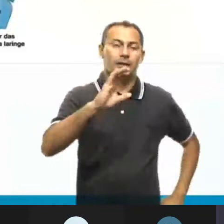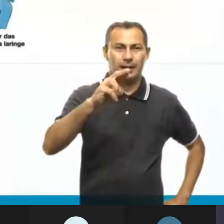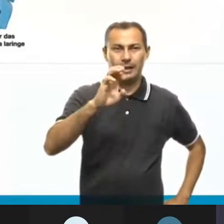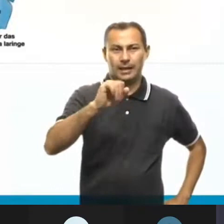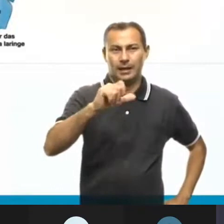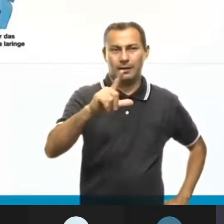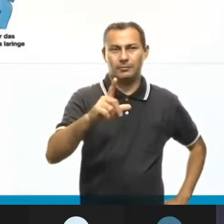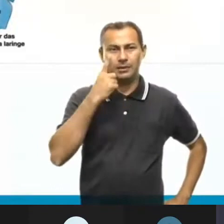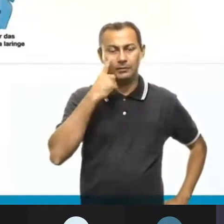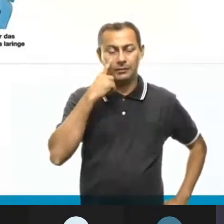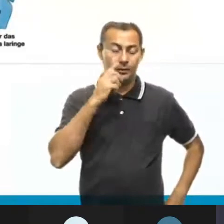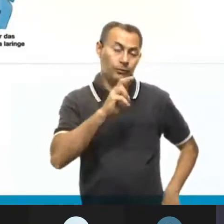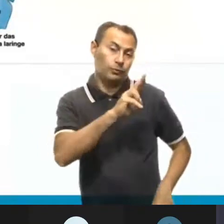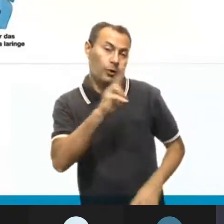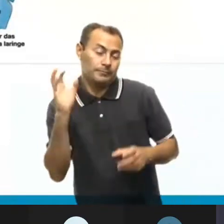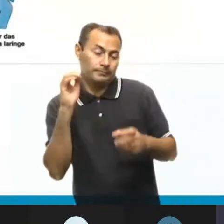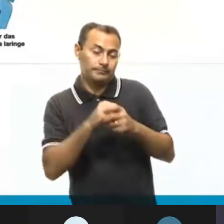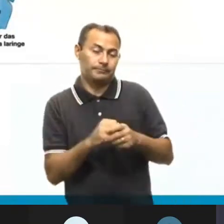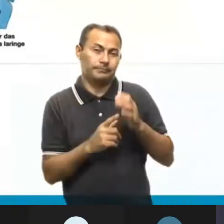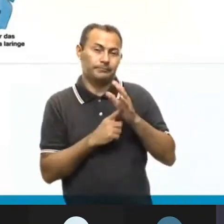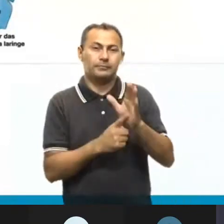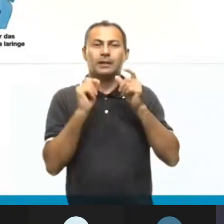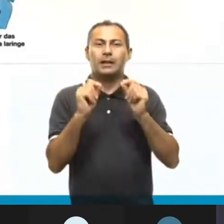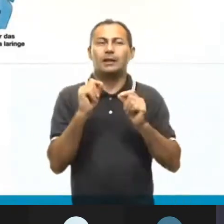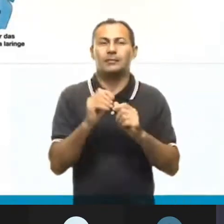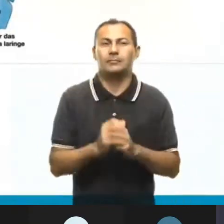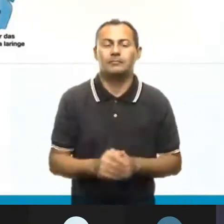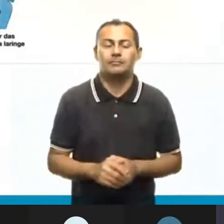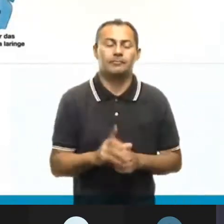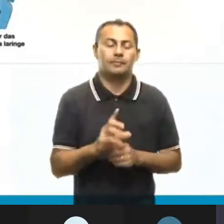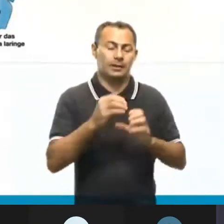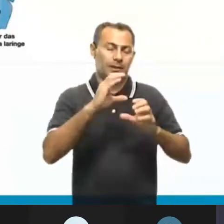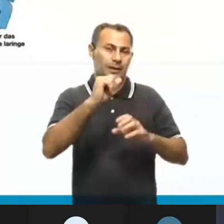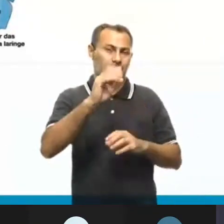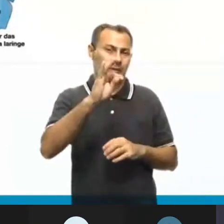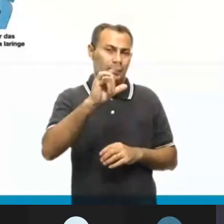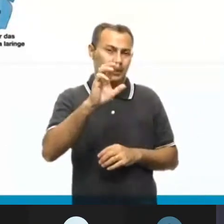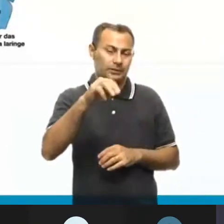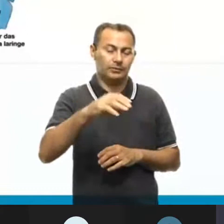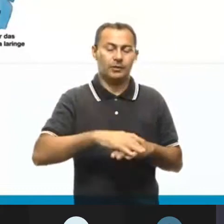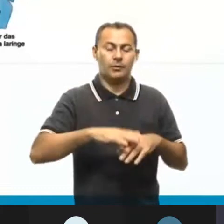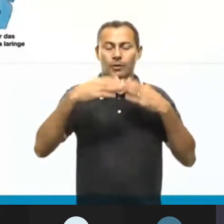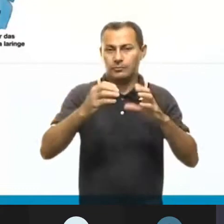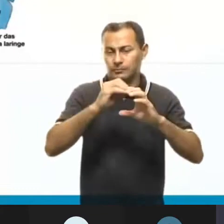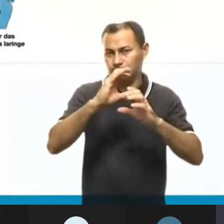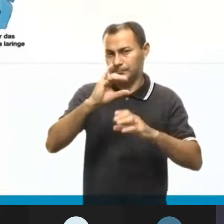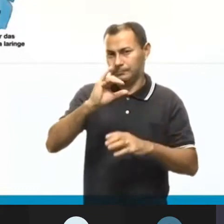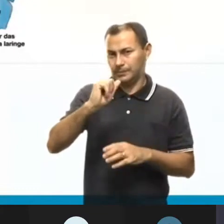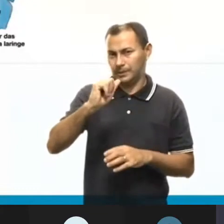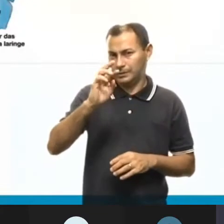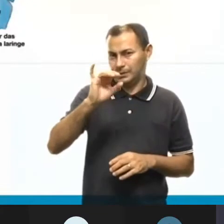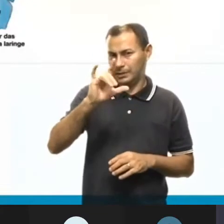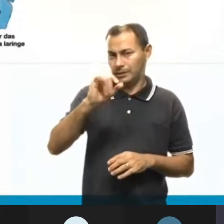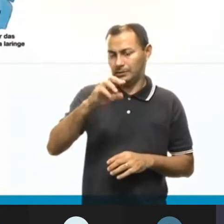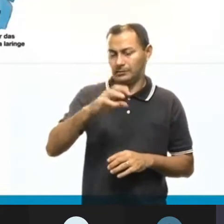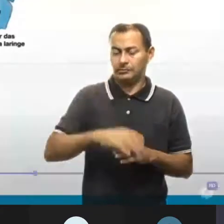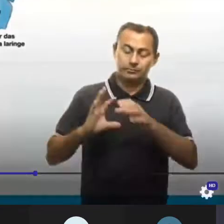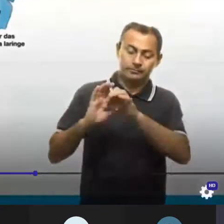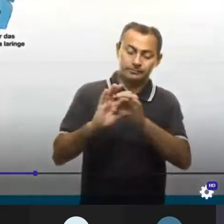cricotraqueal, tá? Então, se a gente for olhar o nome, ele já indica quem, né, que cartilagem, quais são as cartilagens que ele está